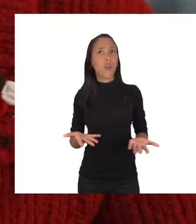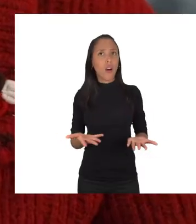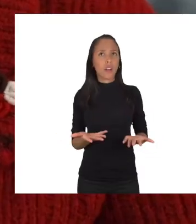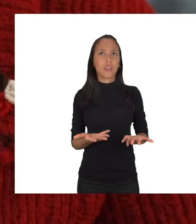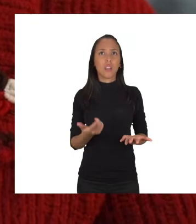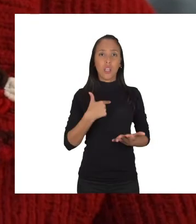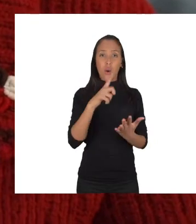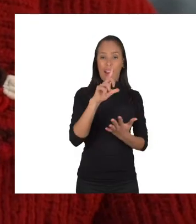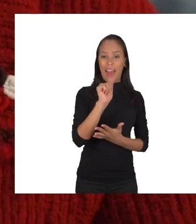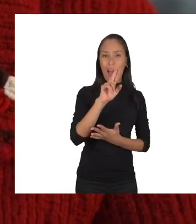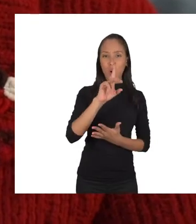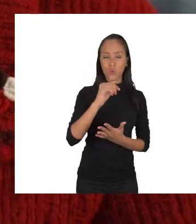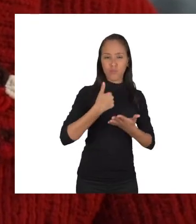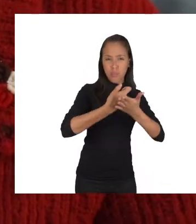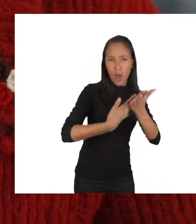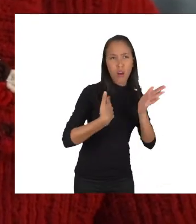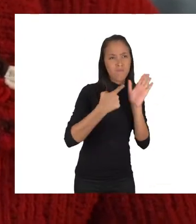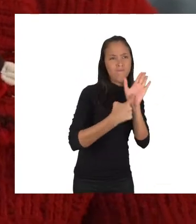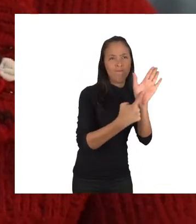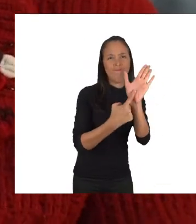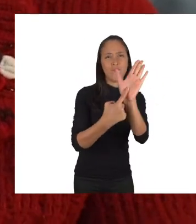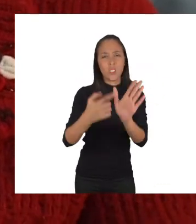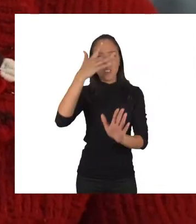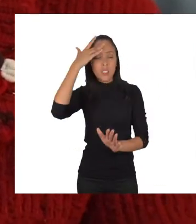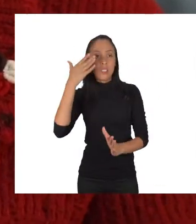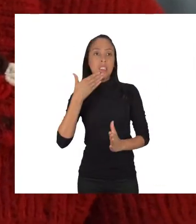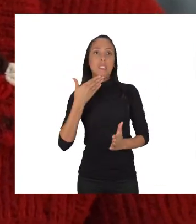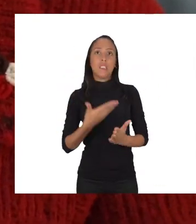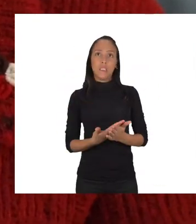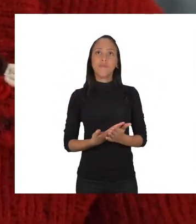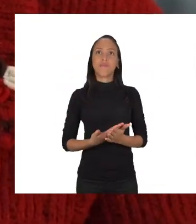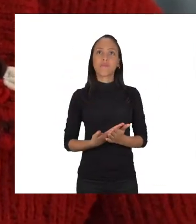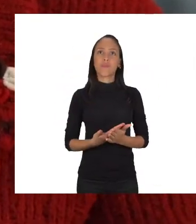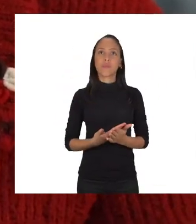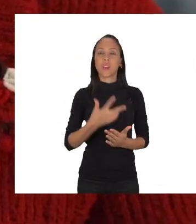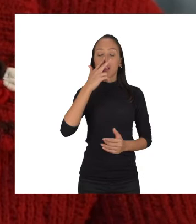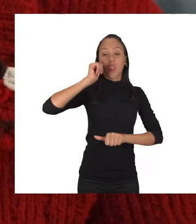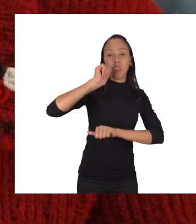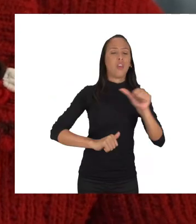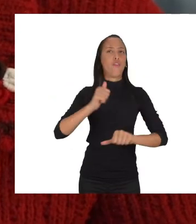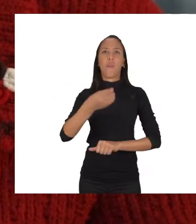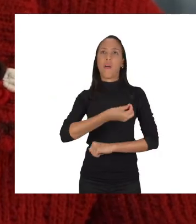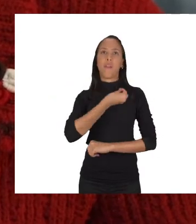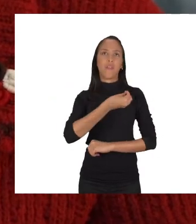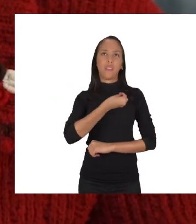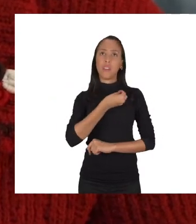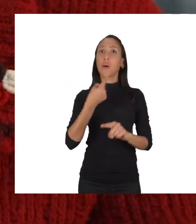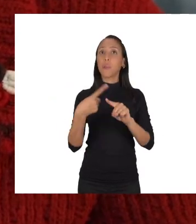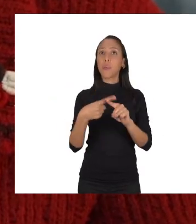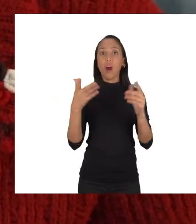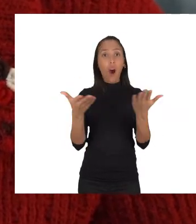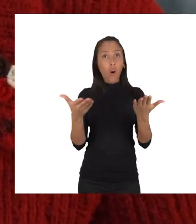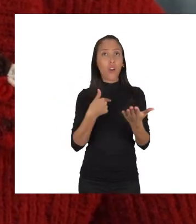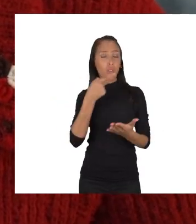continua impactando. Não foi só no momento. E ele vira a vida da gente assim, acho que de ponta cabeça. Porque é que nem até